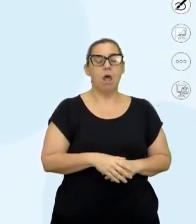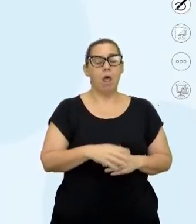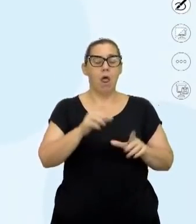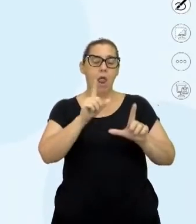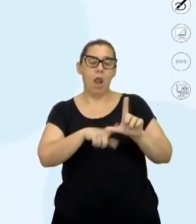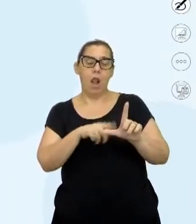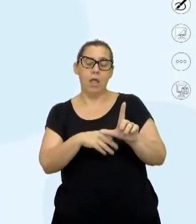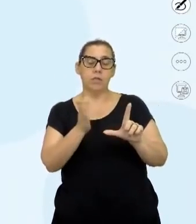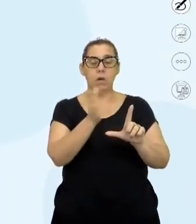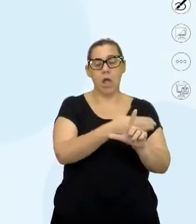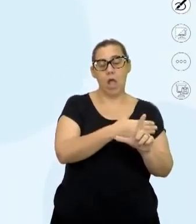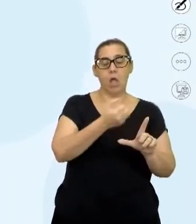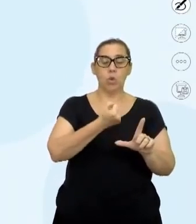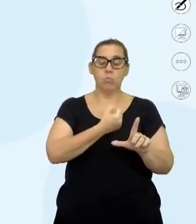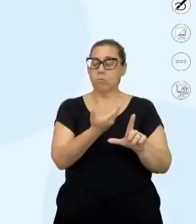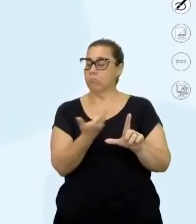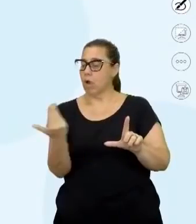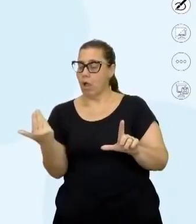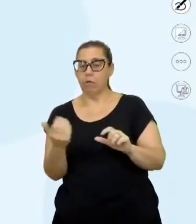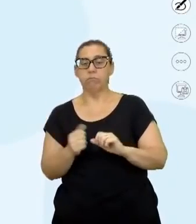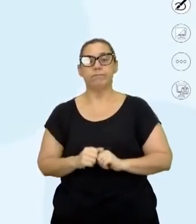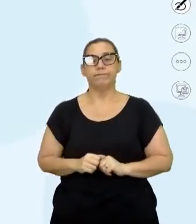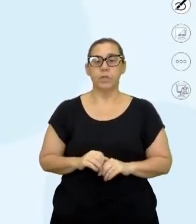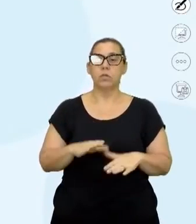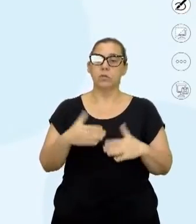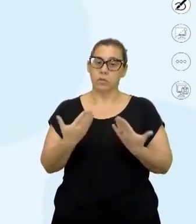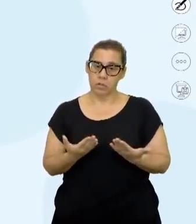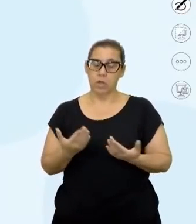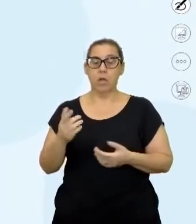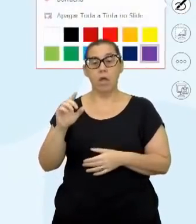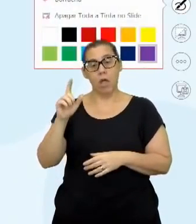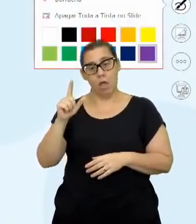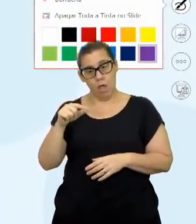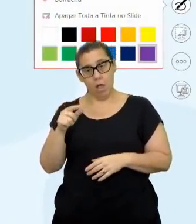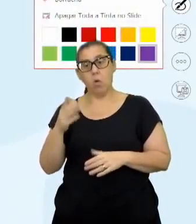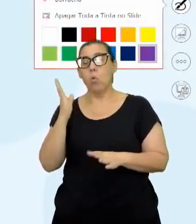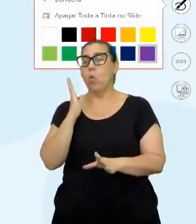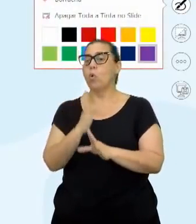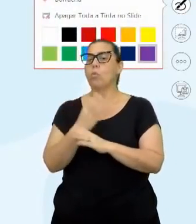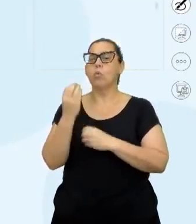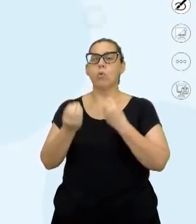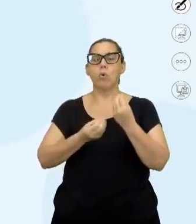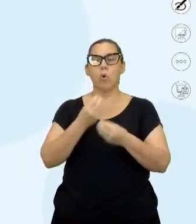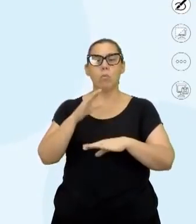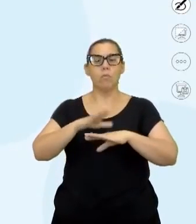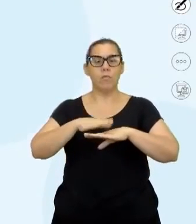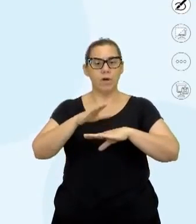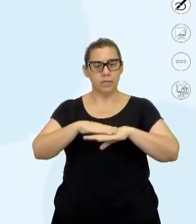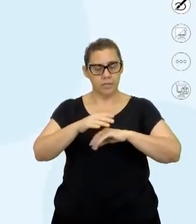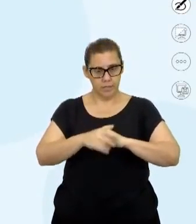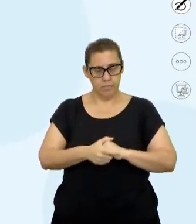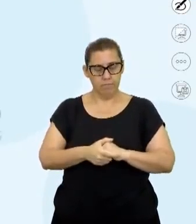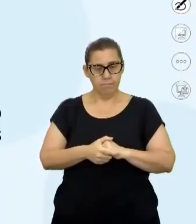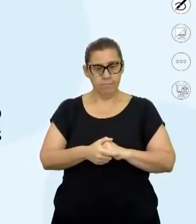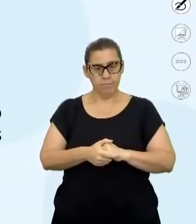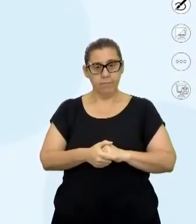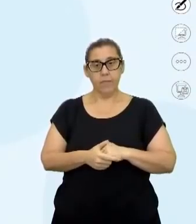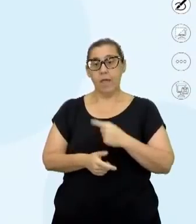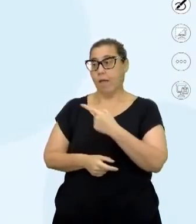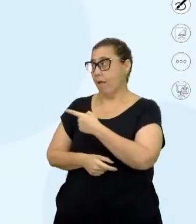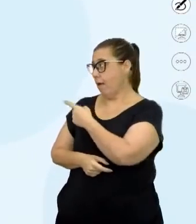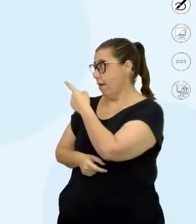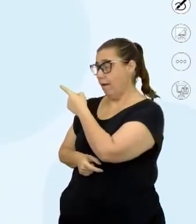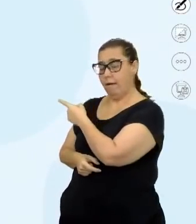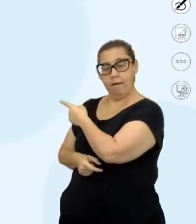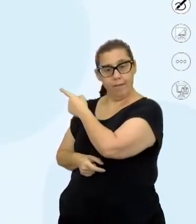para o outro, essa daqui também. Então, o que a gente quer é descobrir como a gente vai fazer para resolver essas